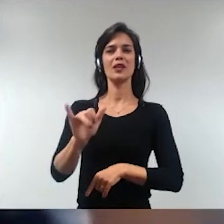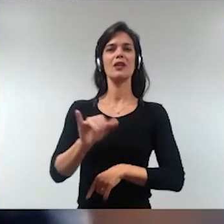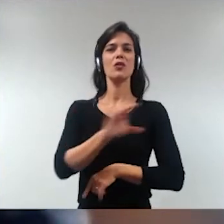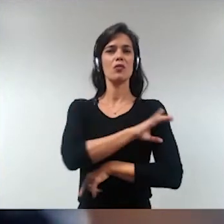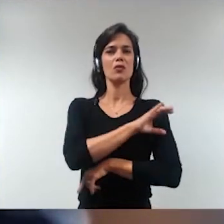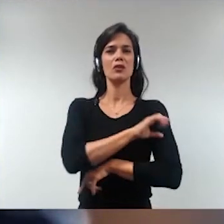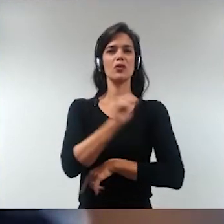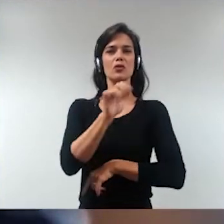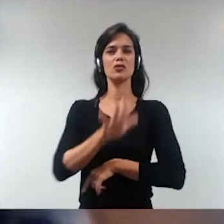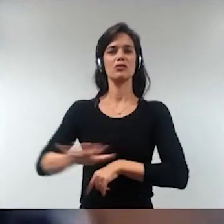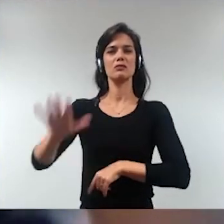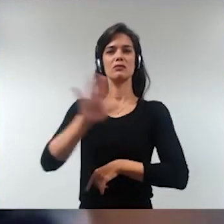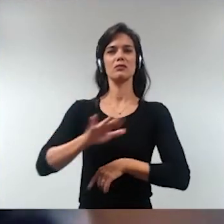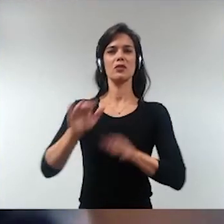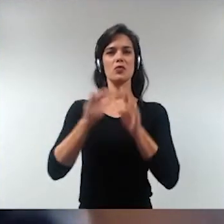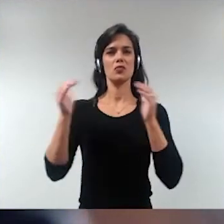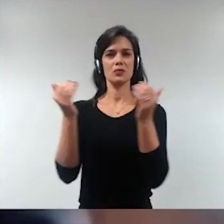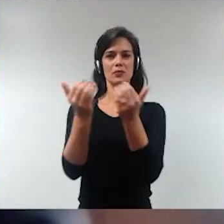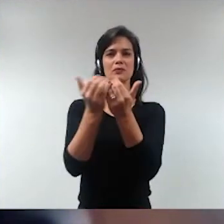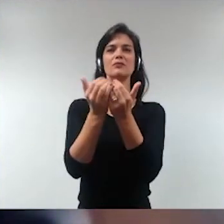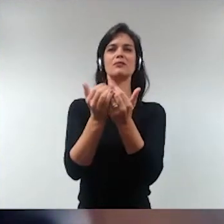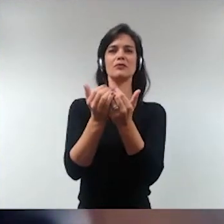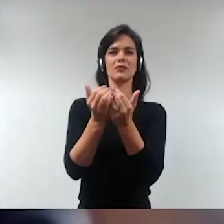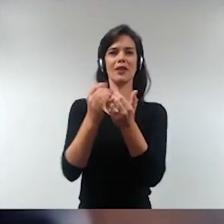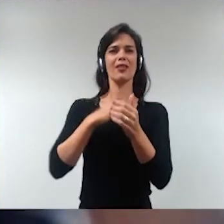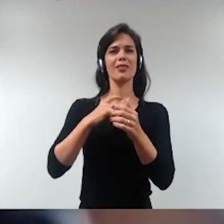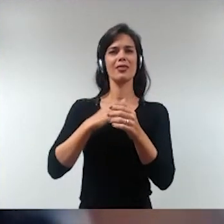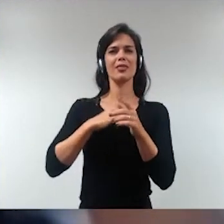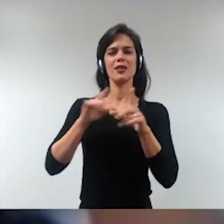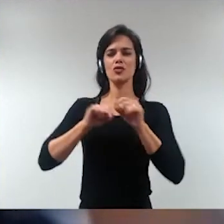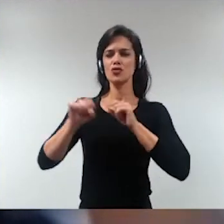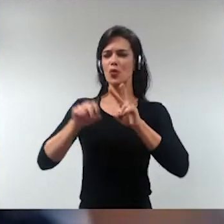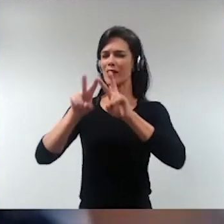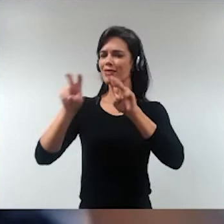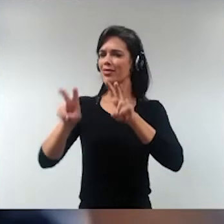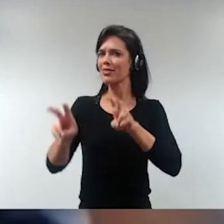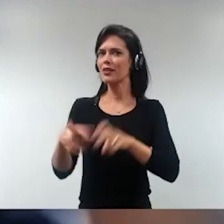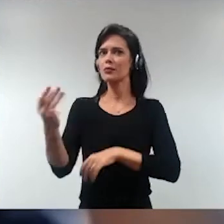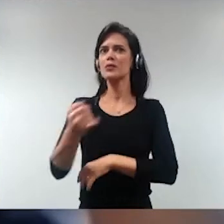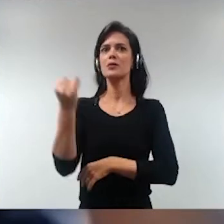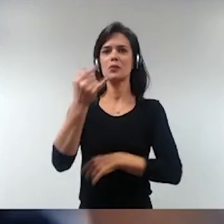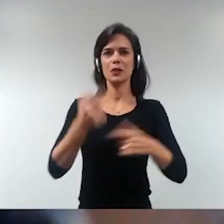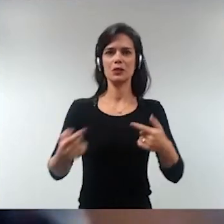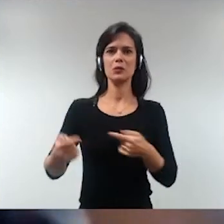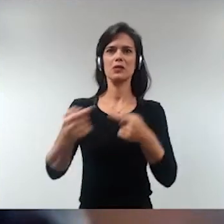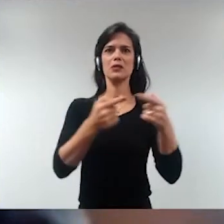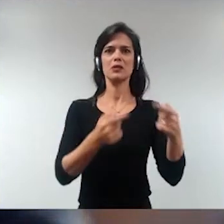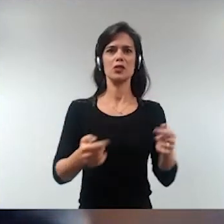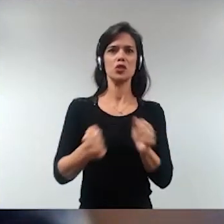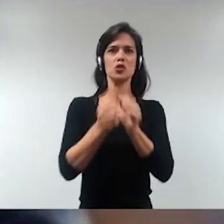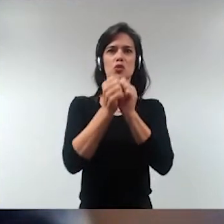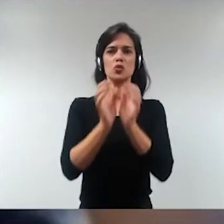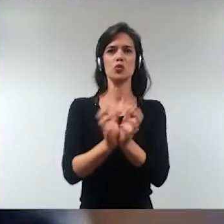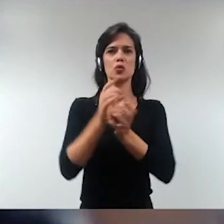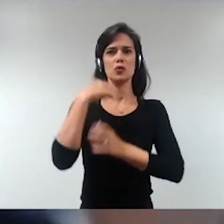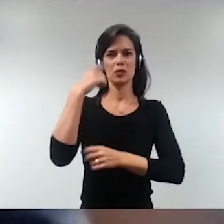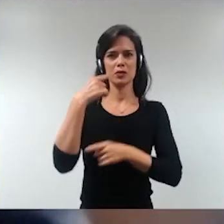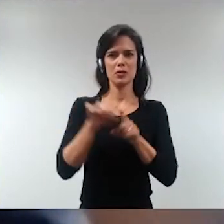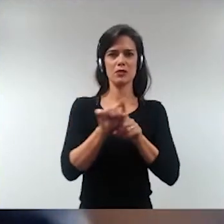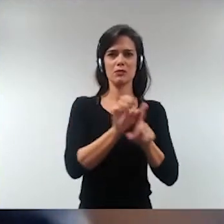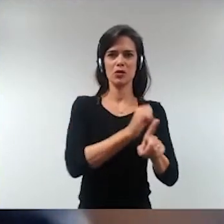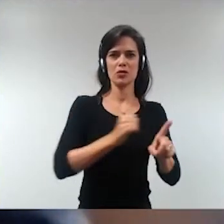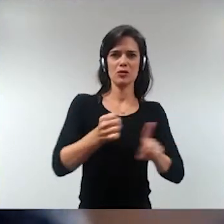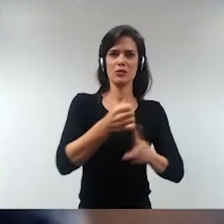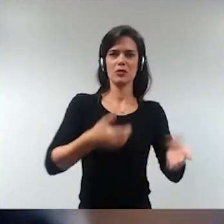que tem trazido aí grandes temas para o debate, junto com a advocacia e também com a